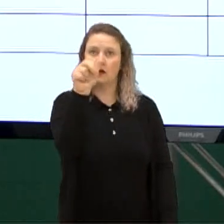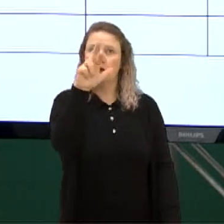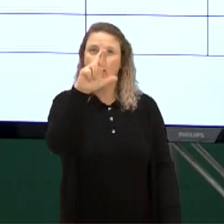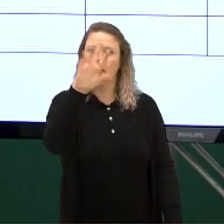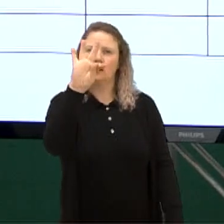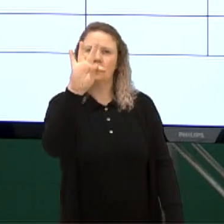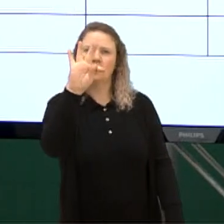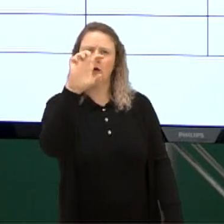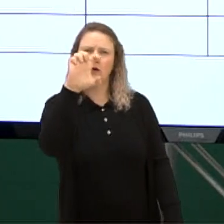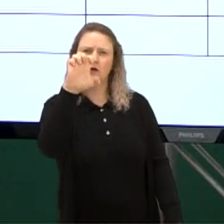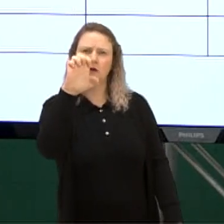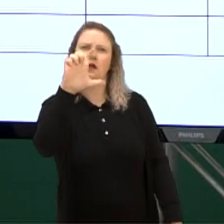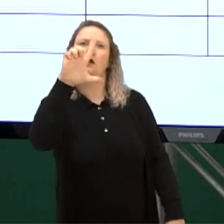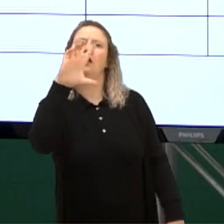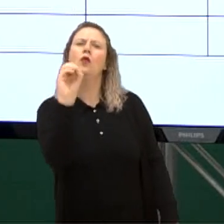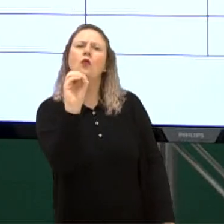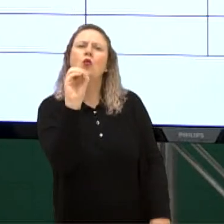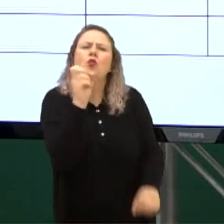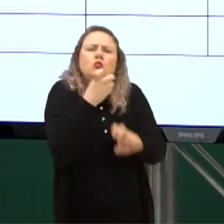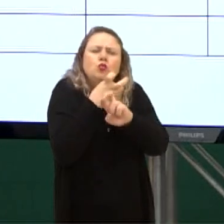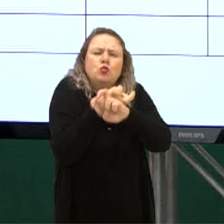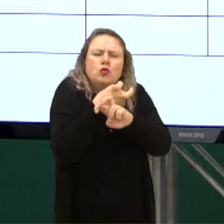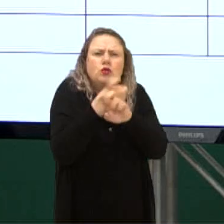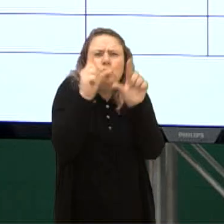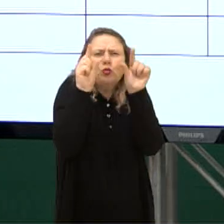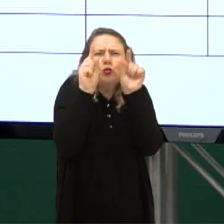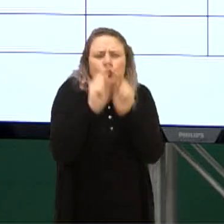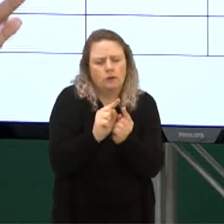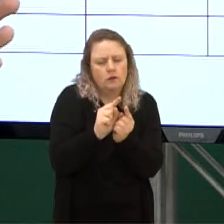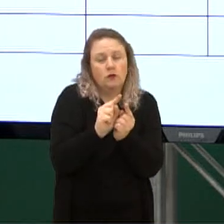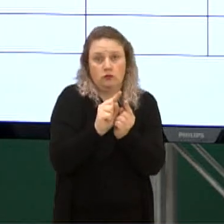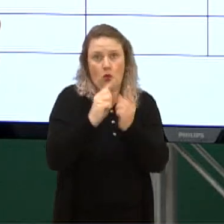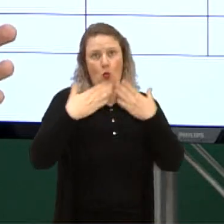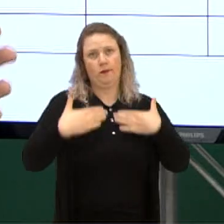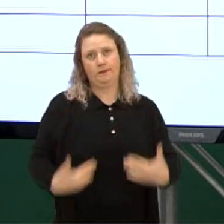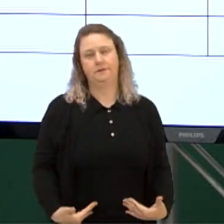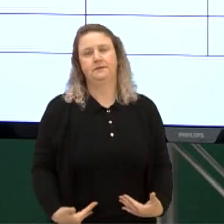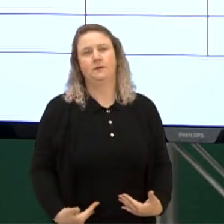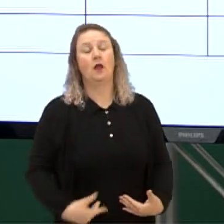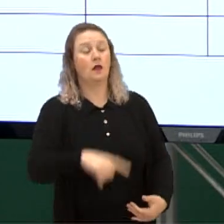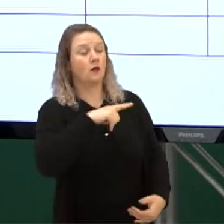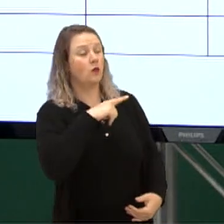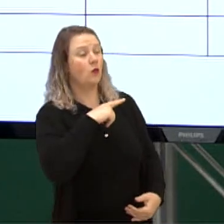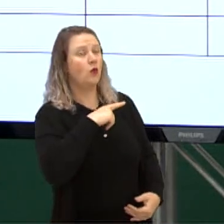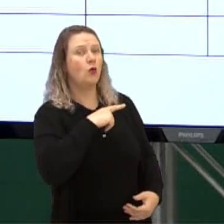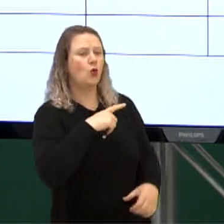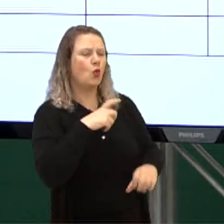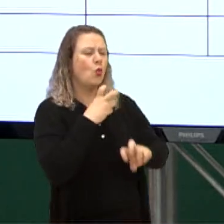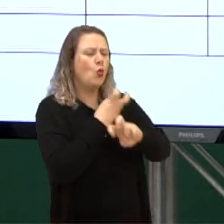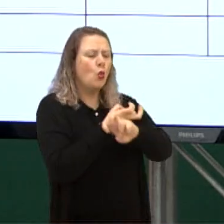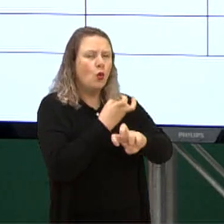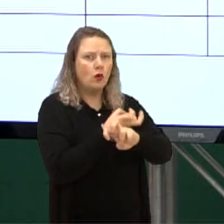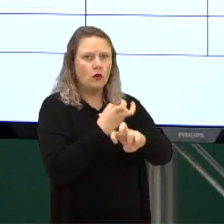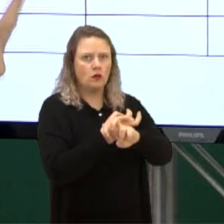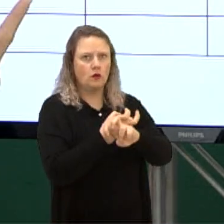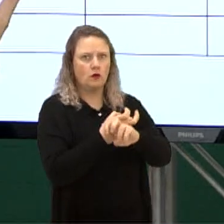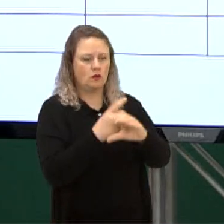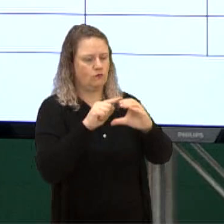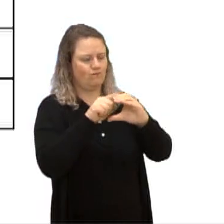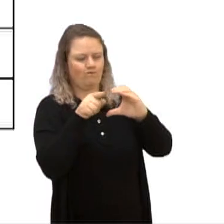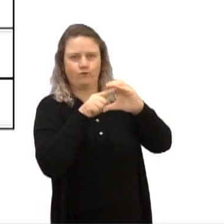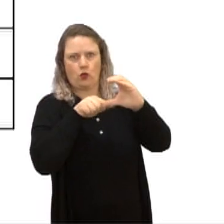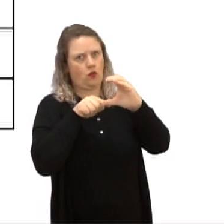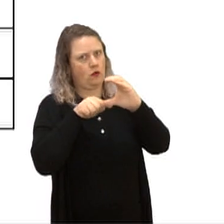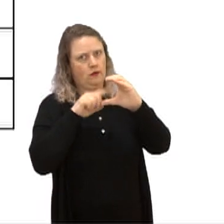dos menores ossos do nosso corpo. Nós temos 3 ossos. Então, martelo é um osso que não está na região